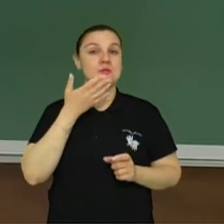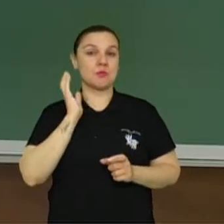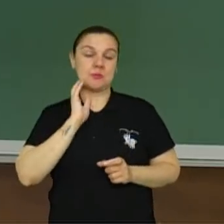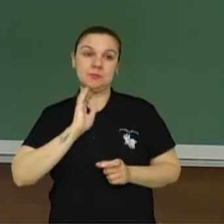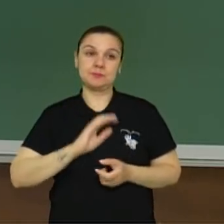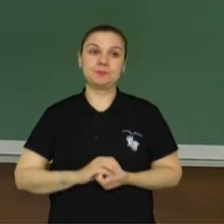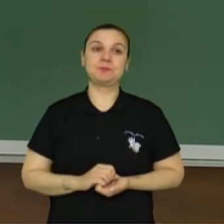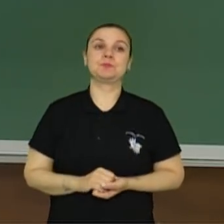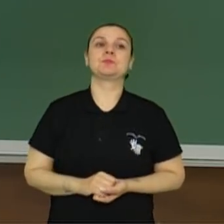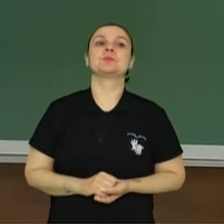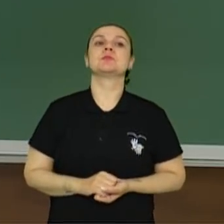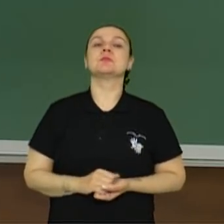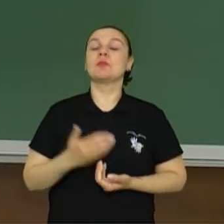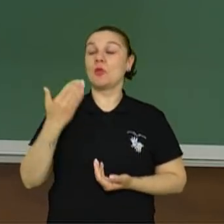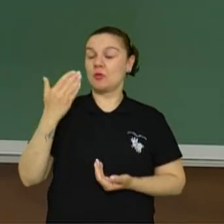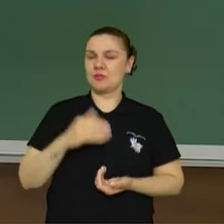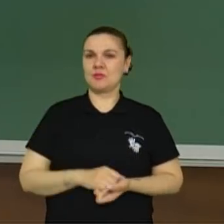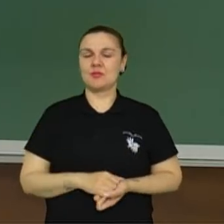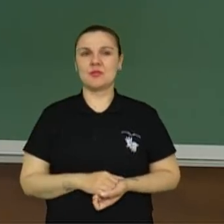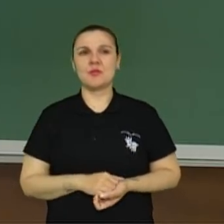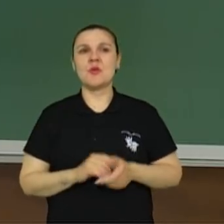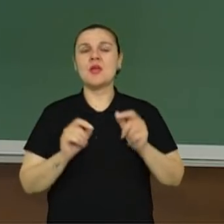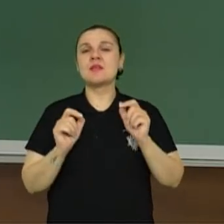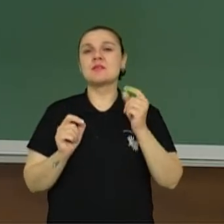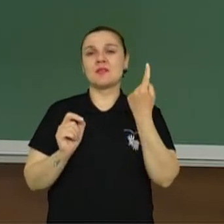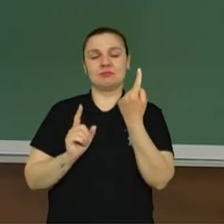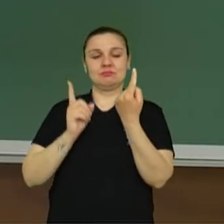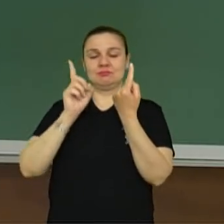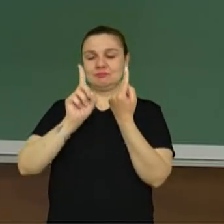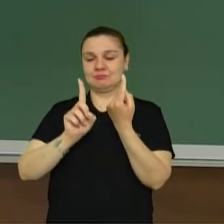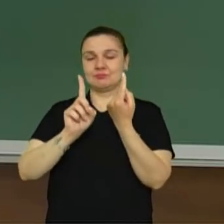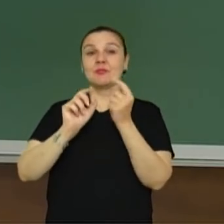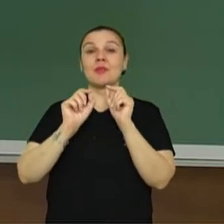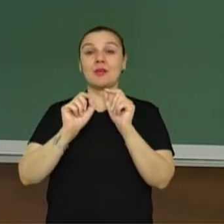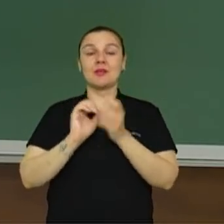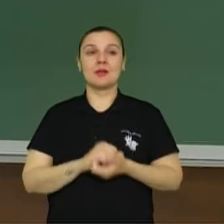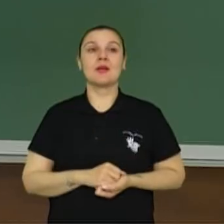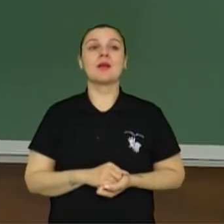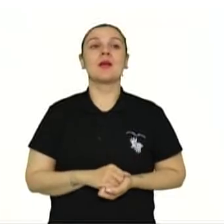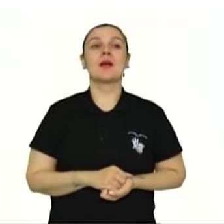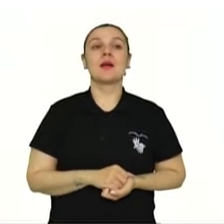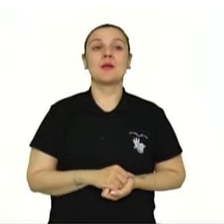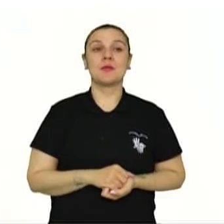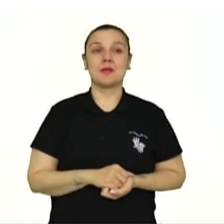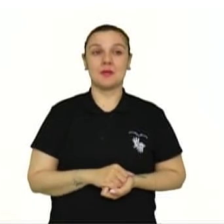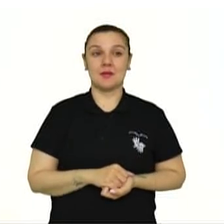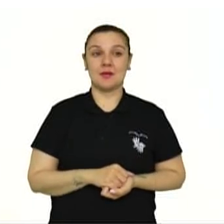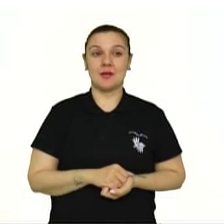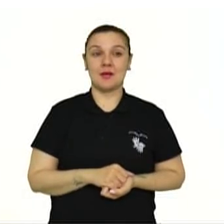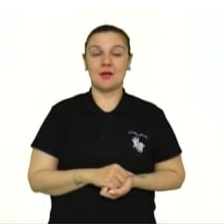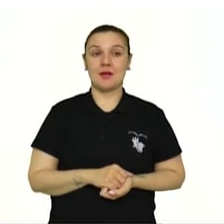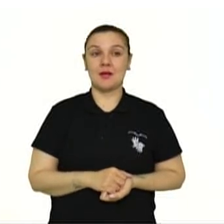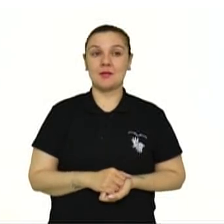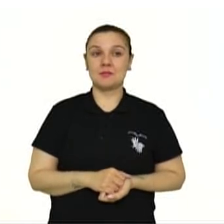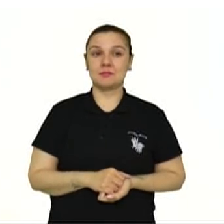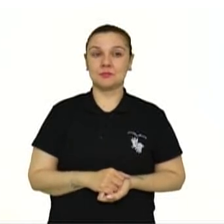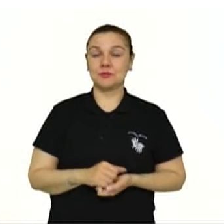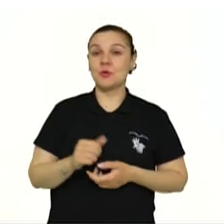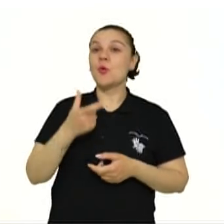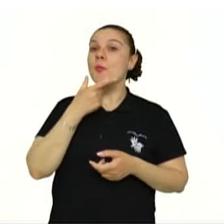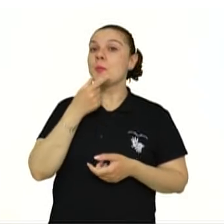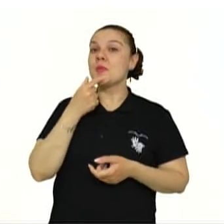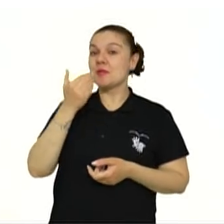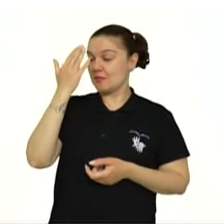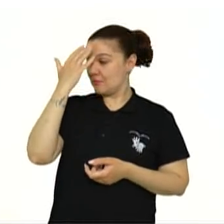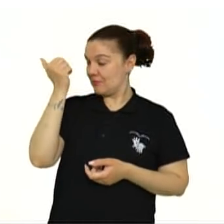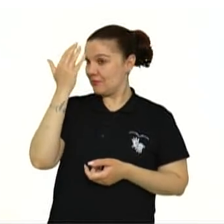enfim, vamos ver aqui o que nós temos. Então, quem são os personagens aqui da nossa tirinha? Nós temos aqui o Armandinho,